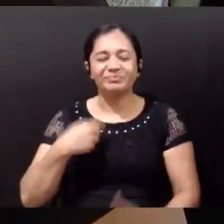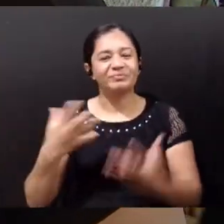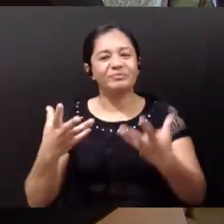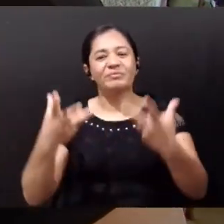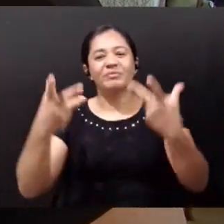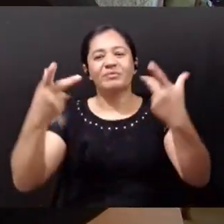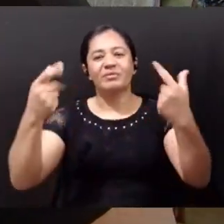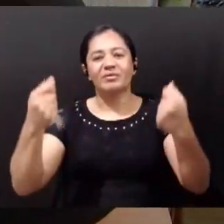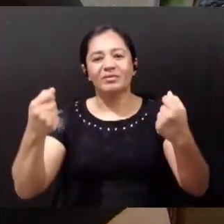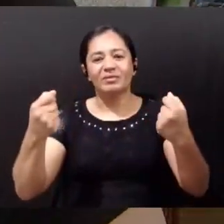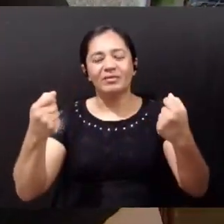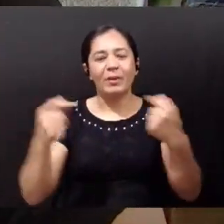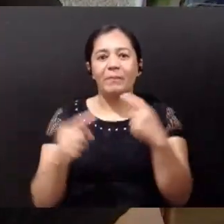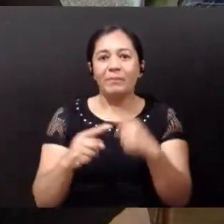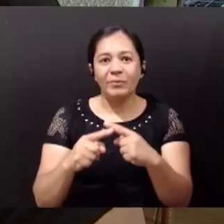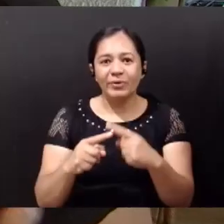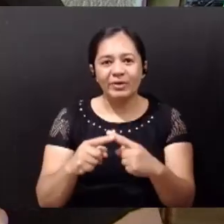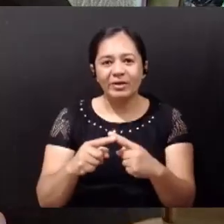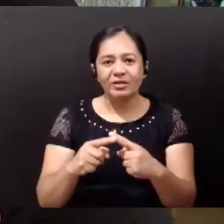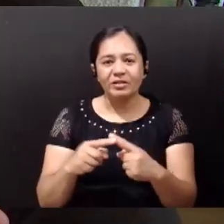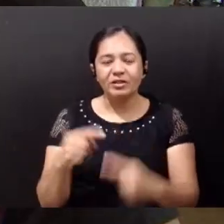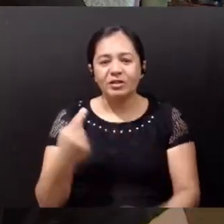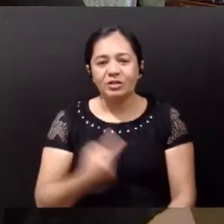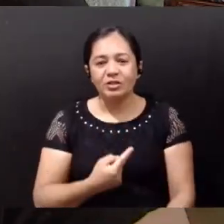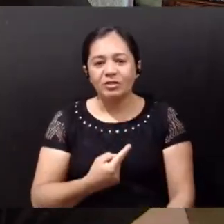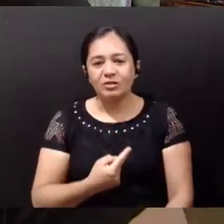porque, né, porque eu fui muito